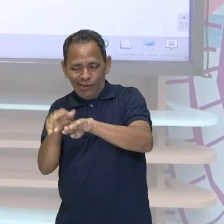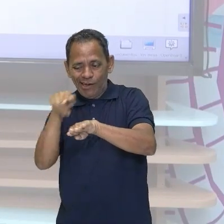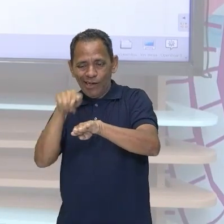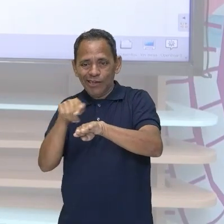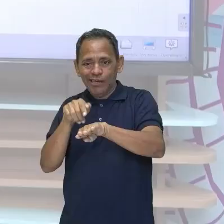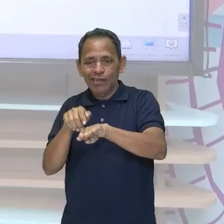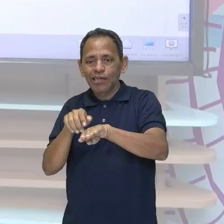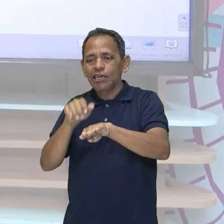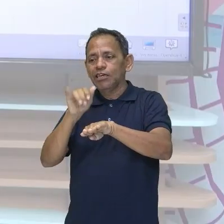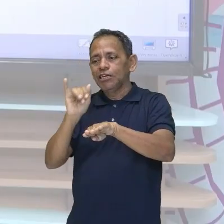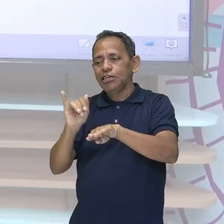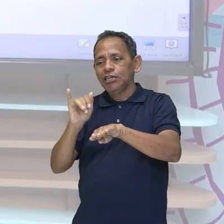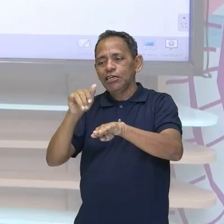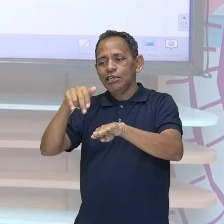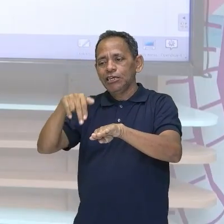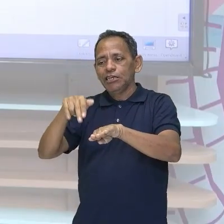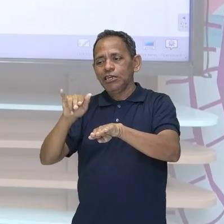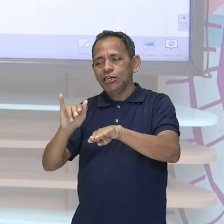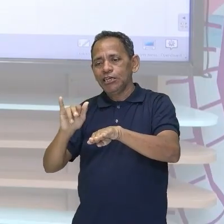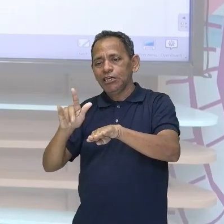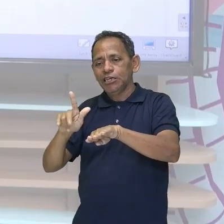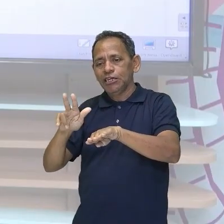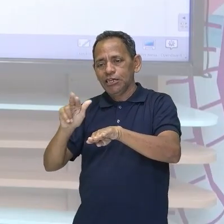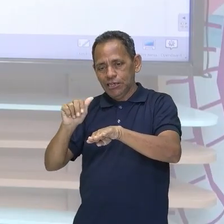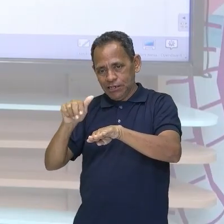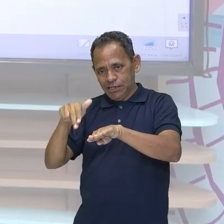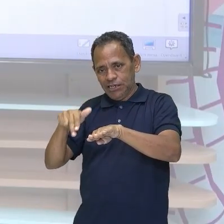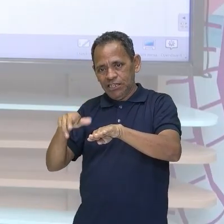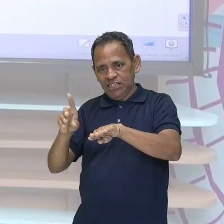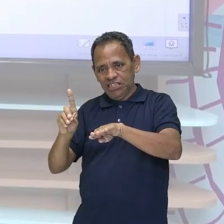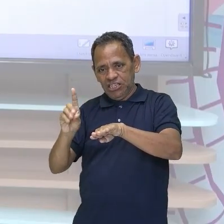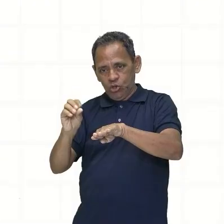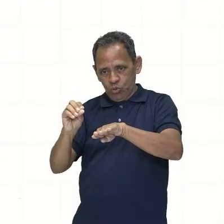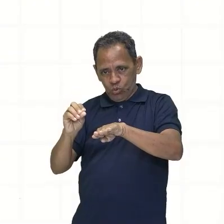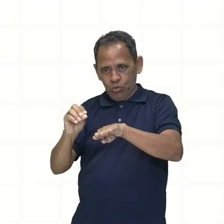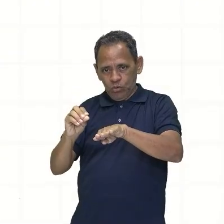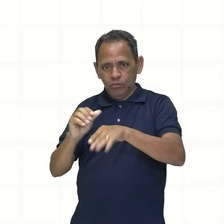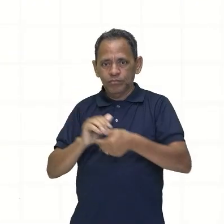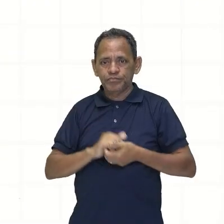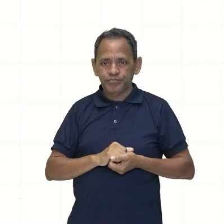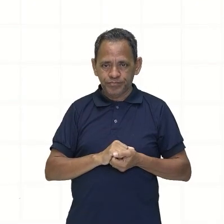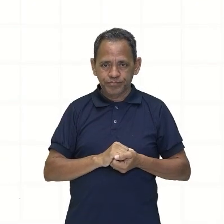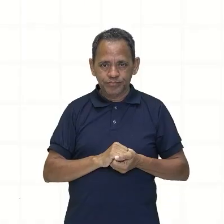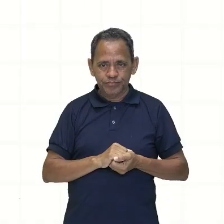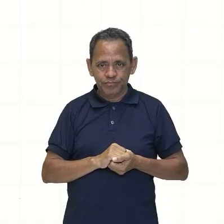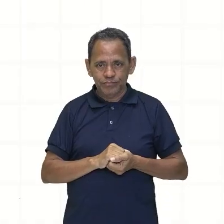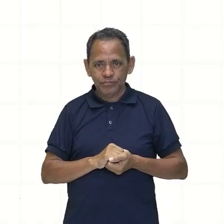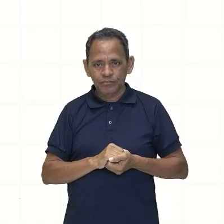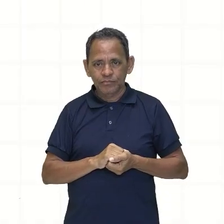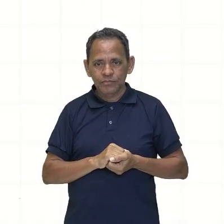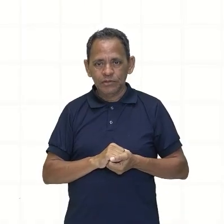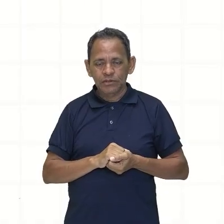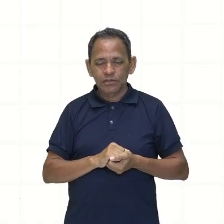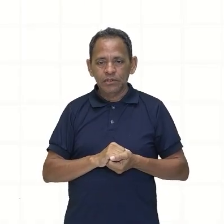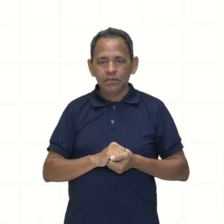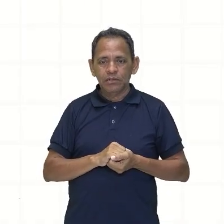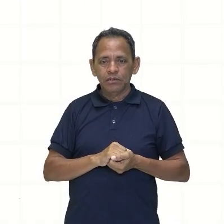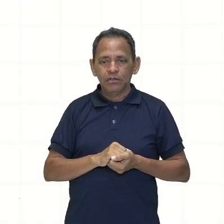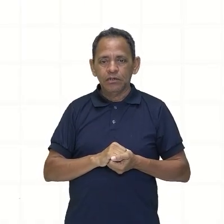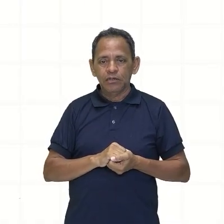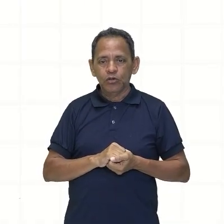igreja, tá bom? Imigração, aí o conceito para vocês, é quando há a entrada em um